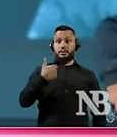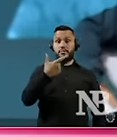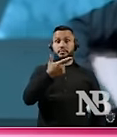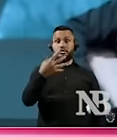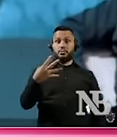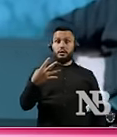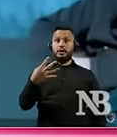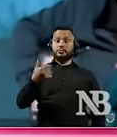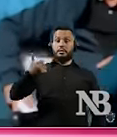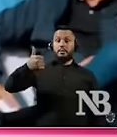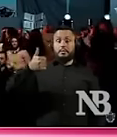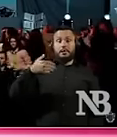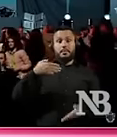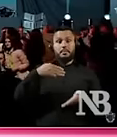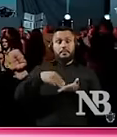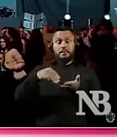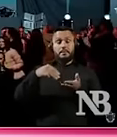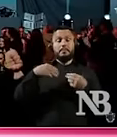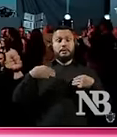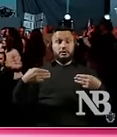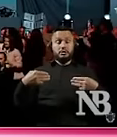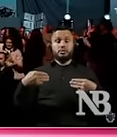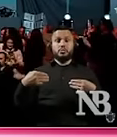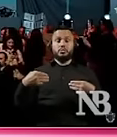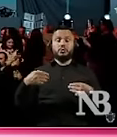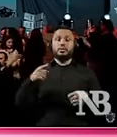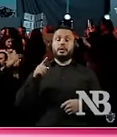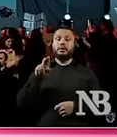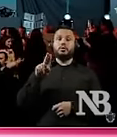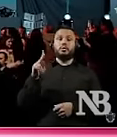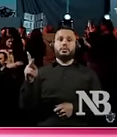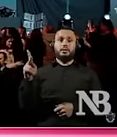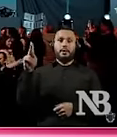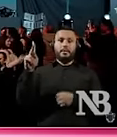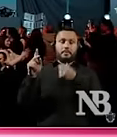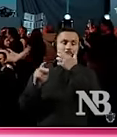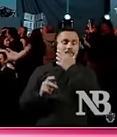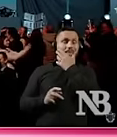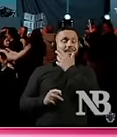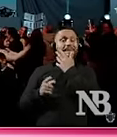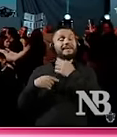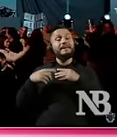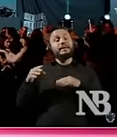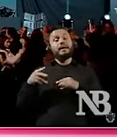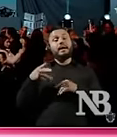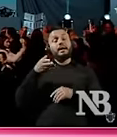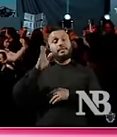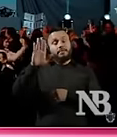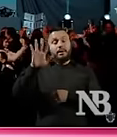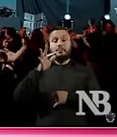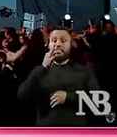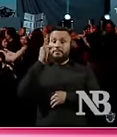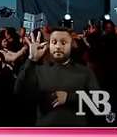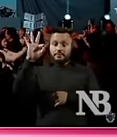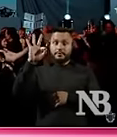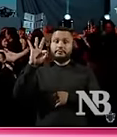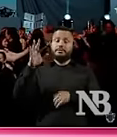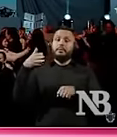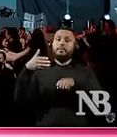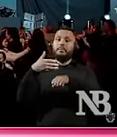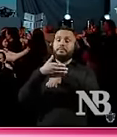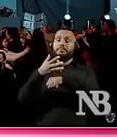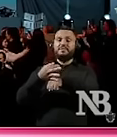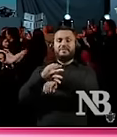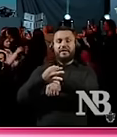Reino Unido. E nisso, ele, durante o recesso do parlamento, ele vai passar férias na Riviera Francesa e lá ele conhece um